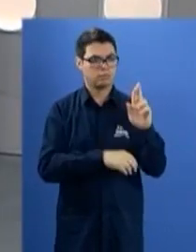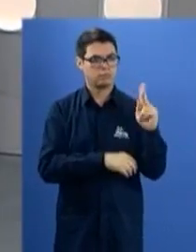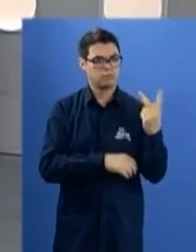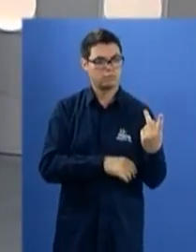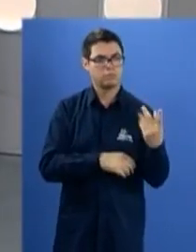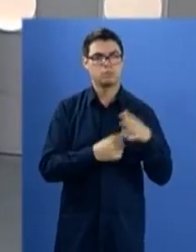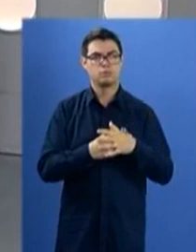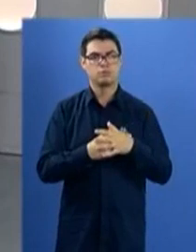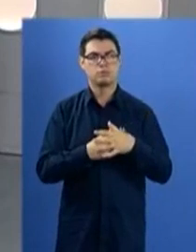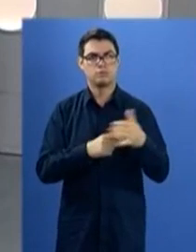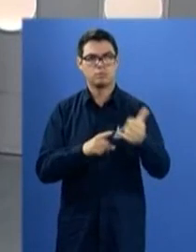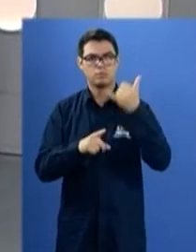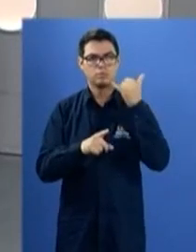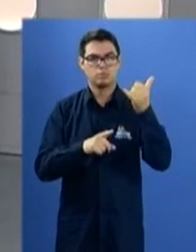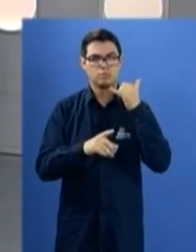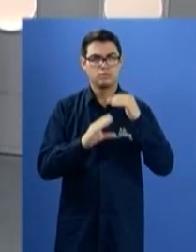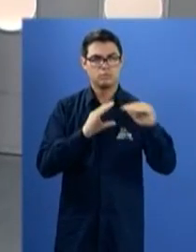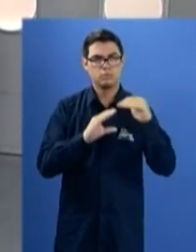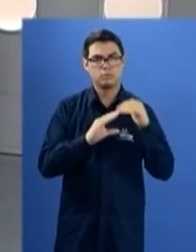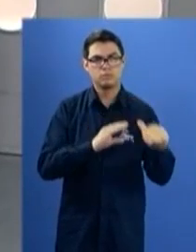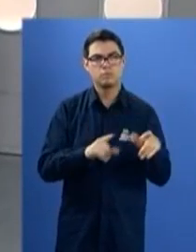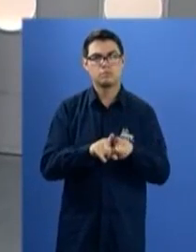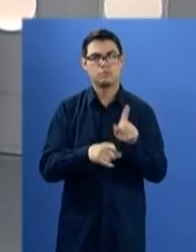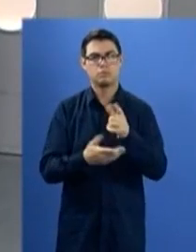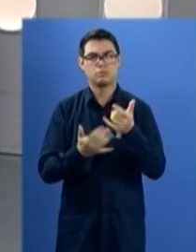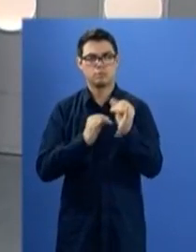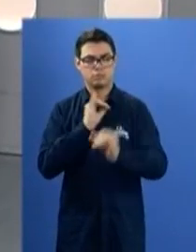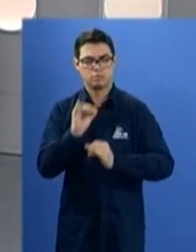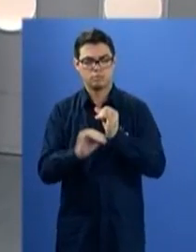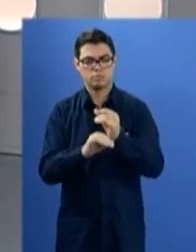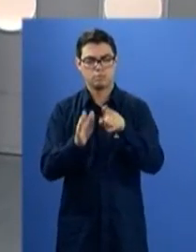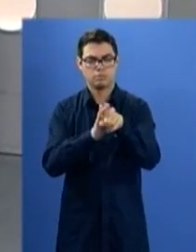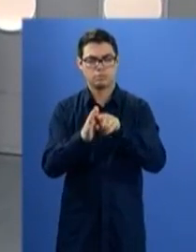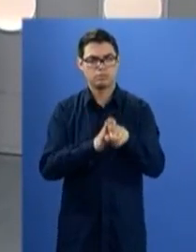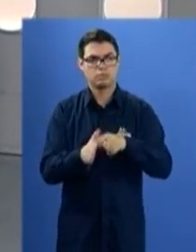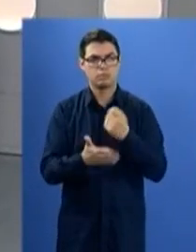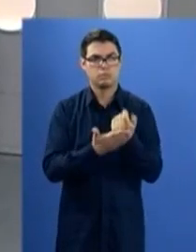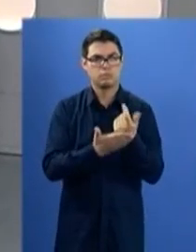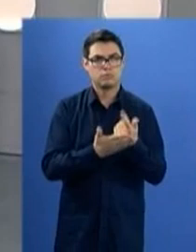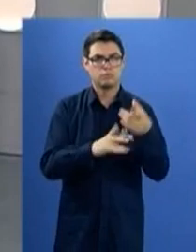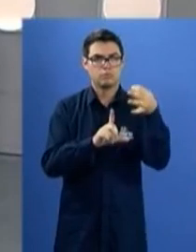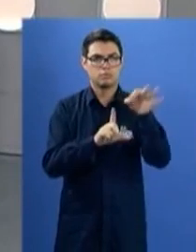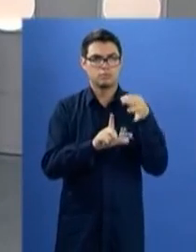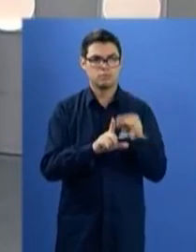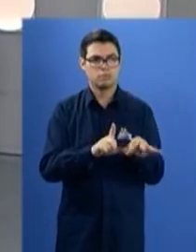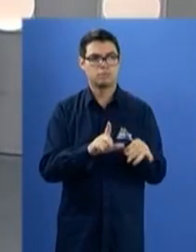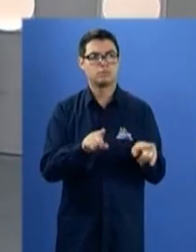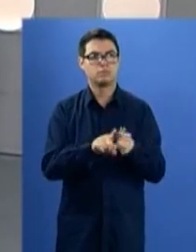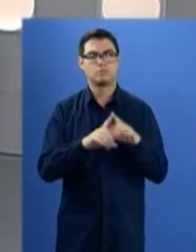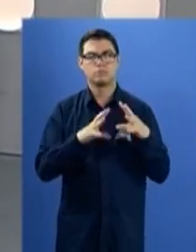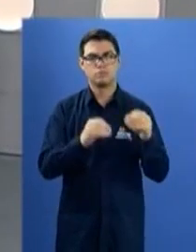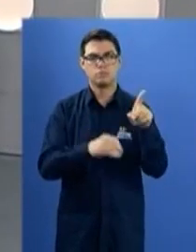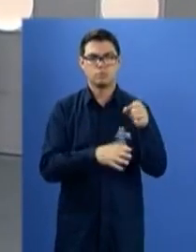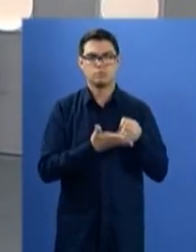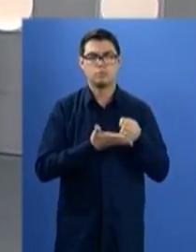as telecomunicações, informática, manutenção, compras, logística, tudo